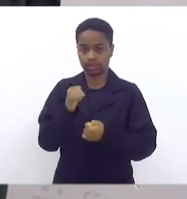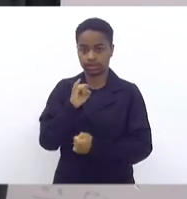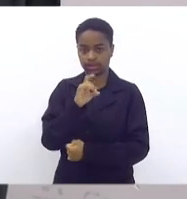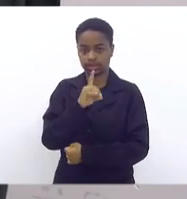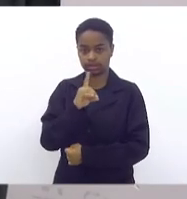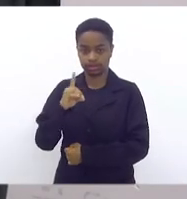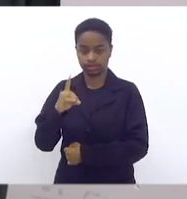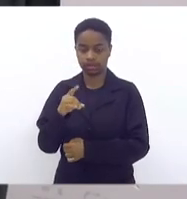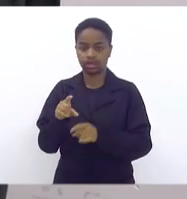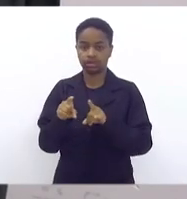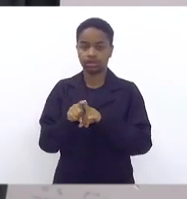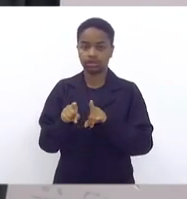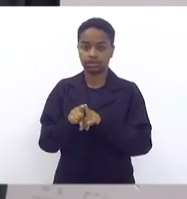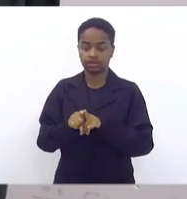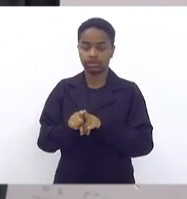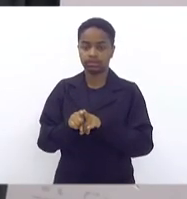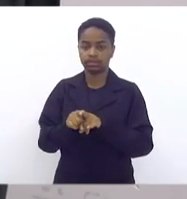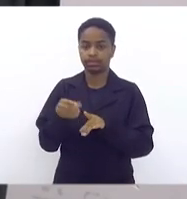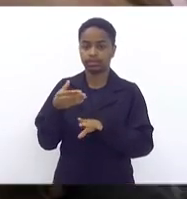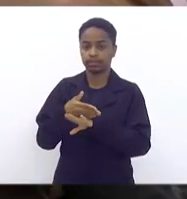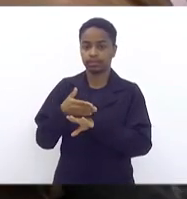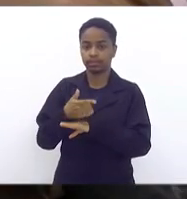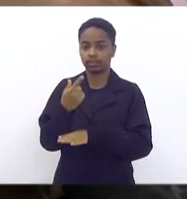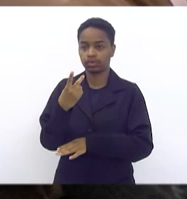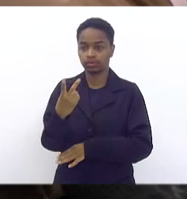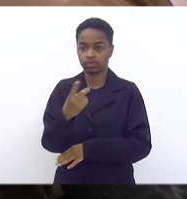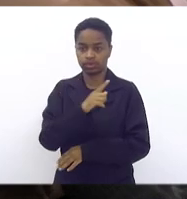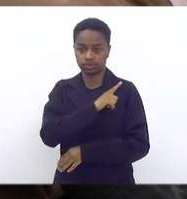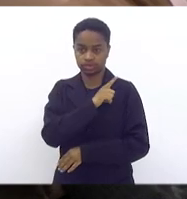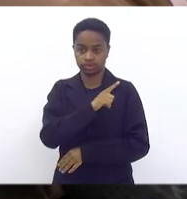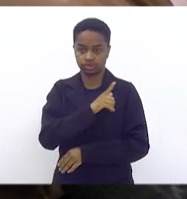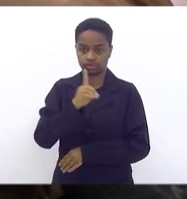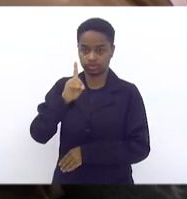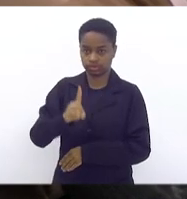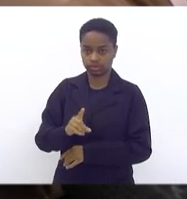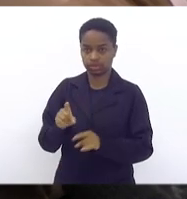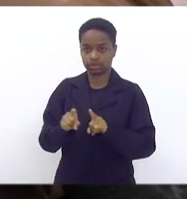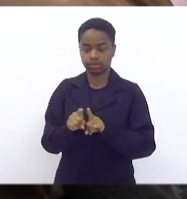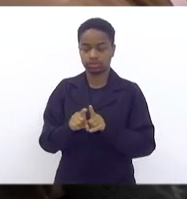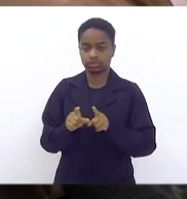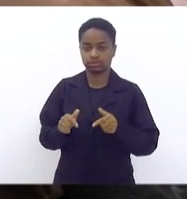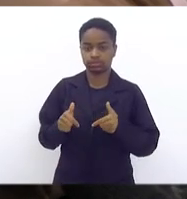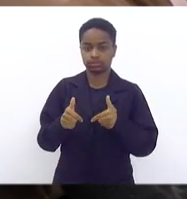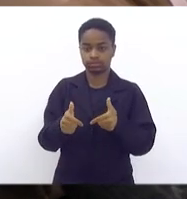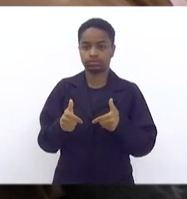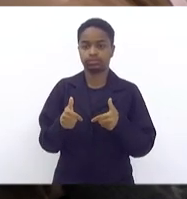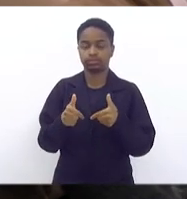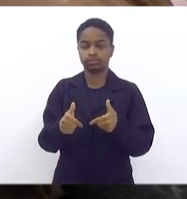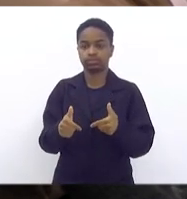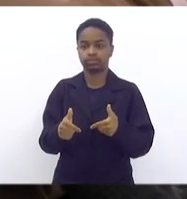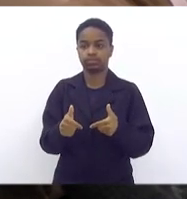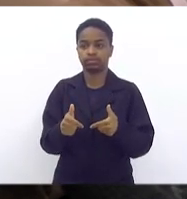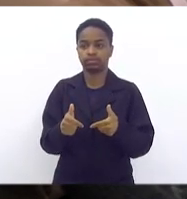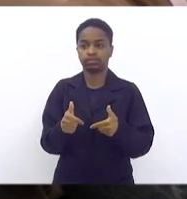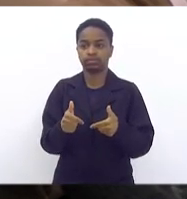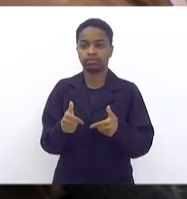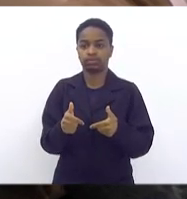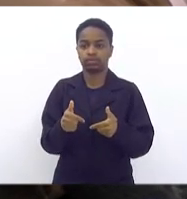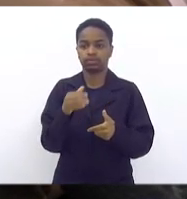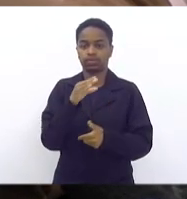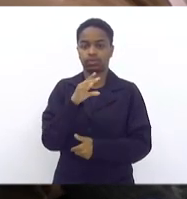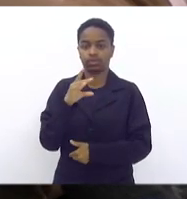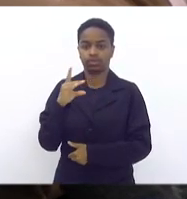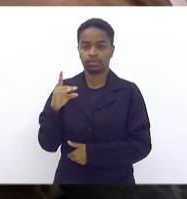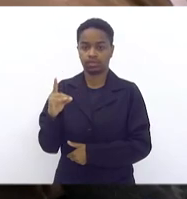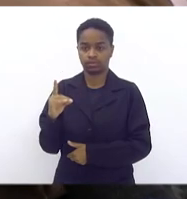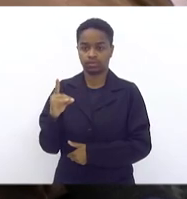tendo feito parte de duas gestões da diretoria além de ter exercício exercido a coordenação